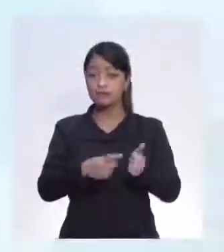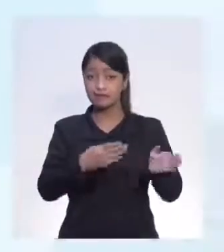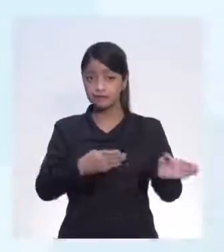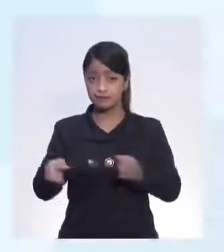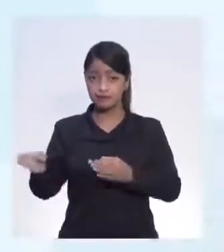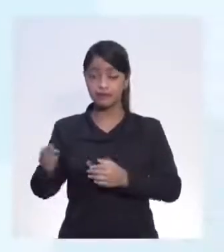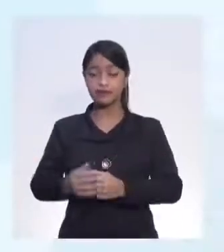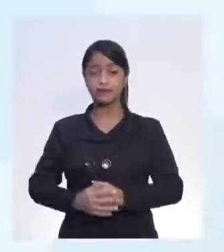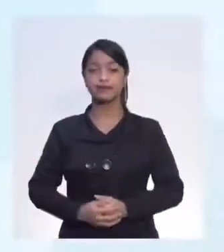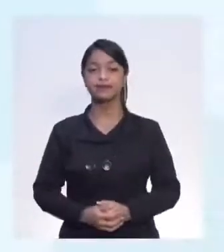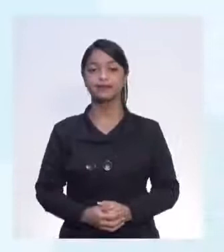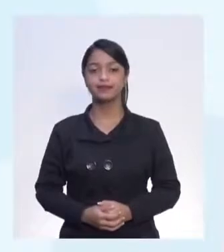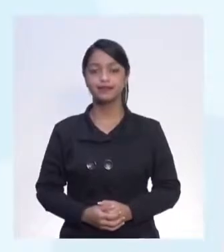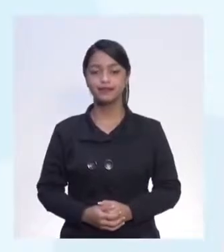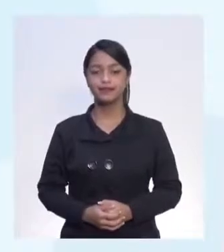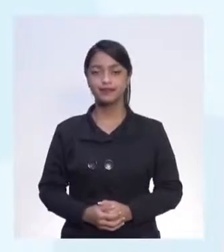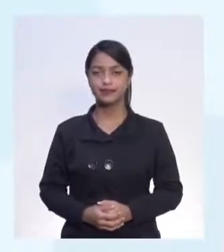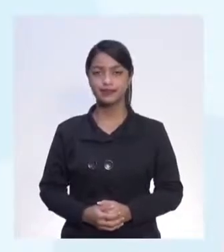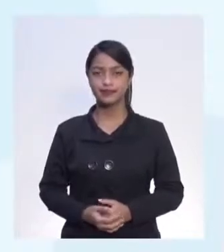play, DJ?